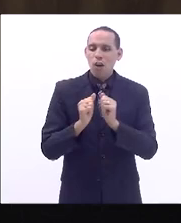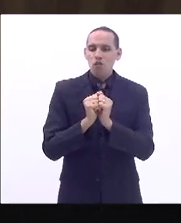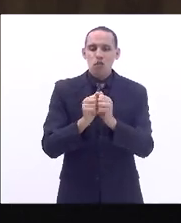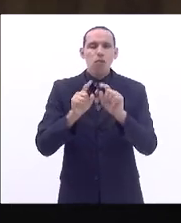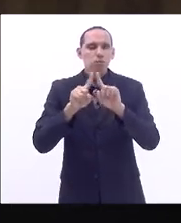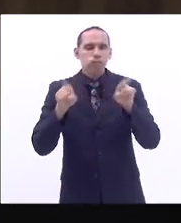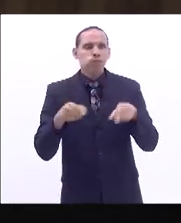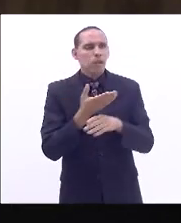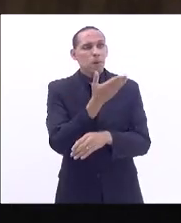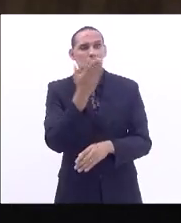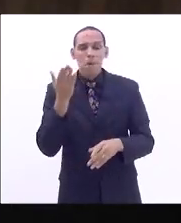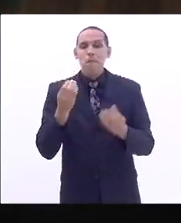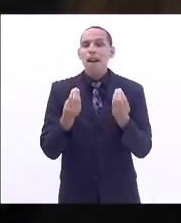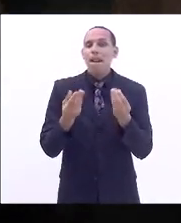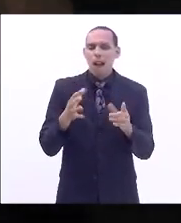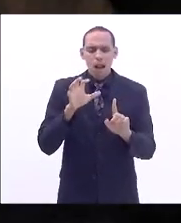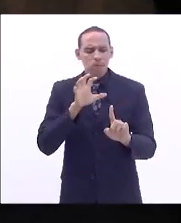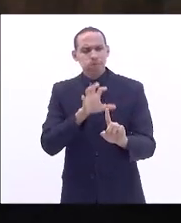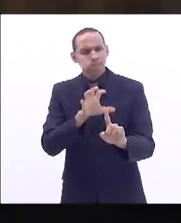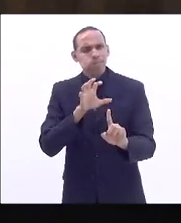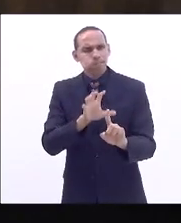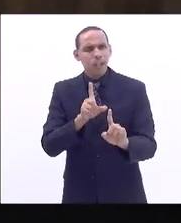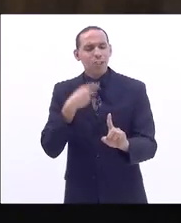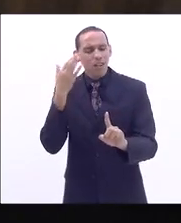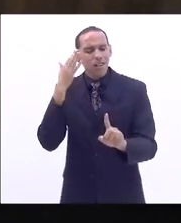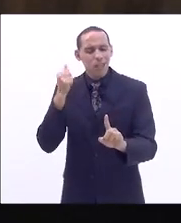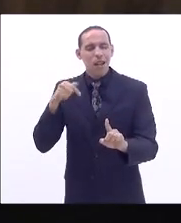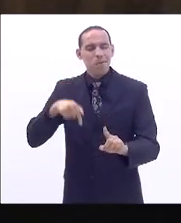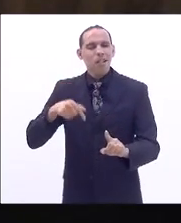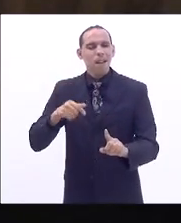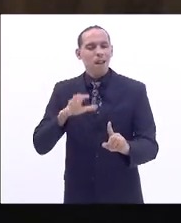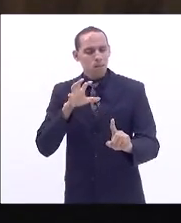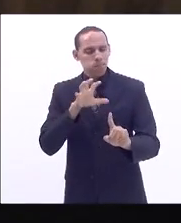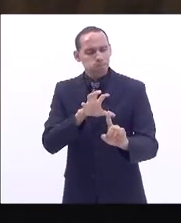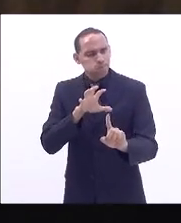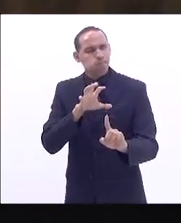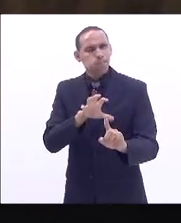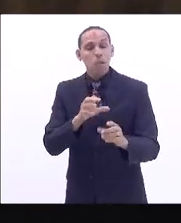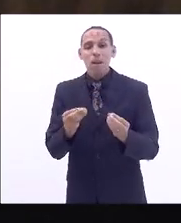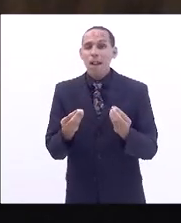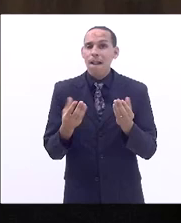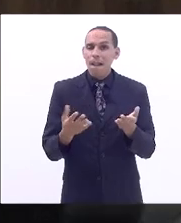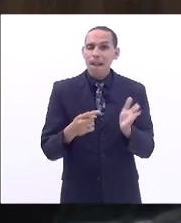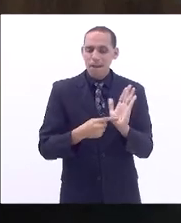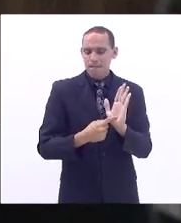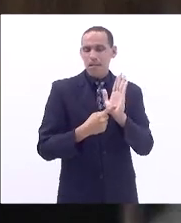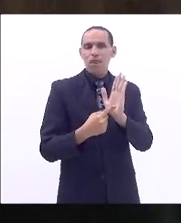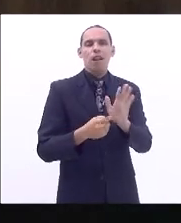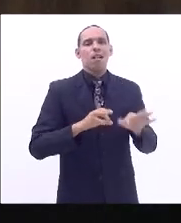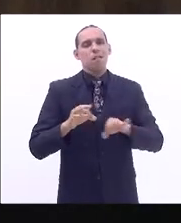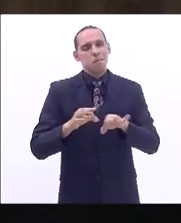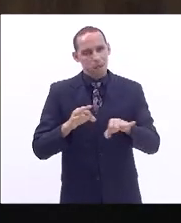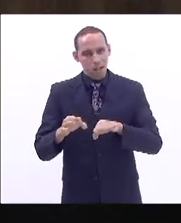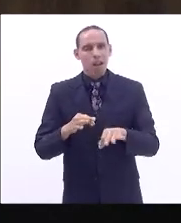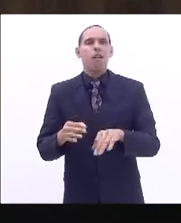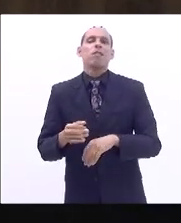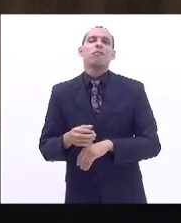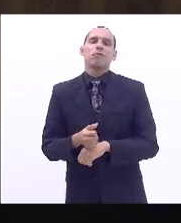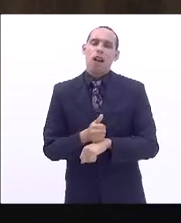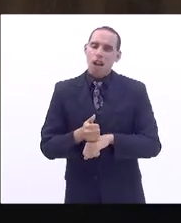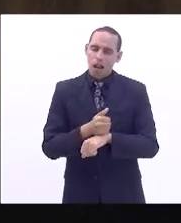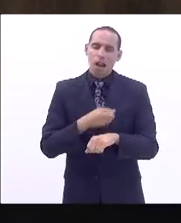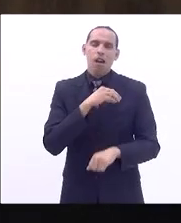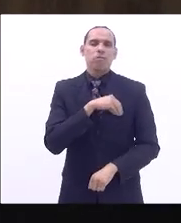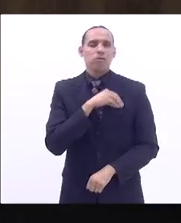legítima como sabemos fazer nesse Parlamento para que se apresente esse plano esse plano